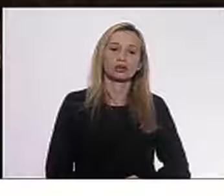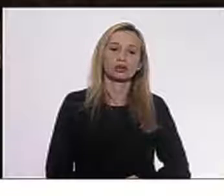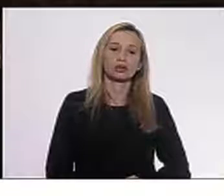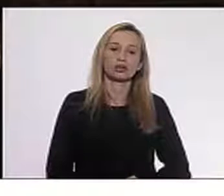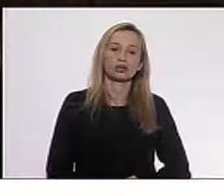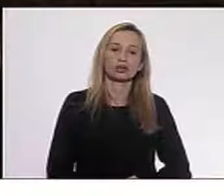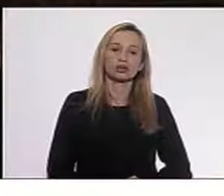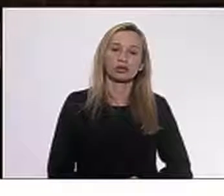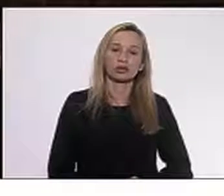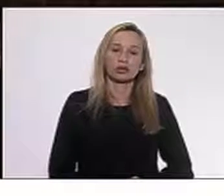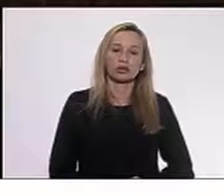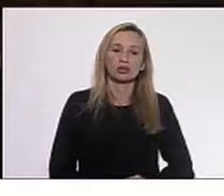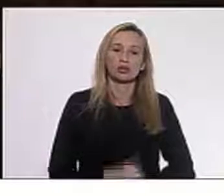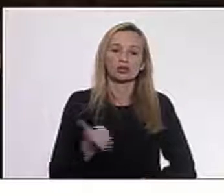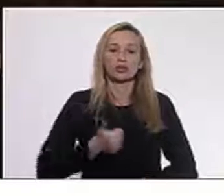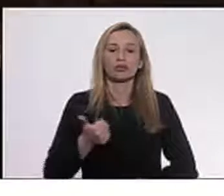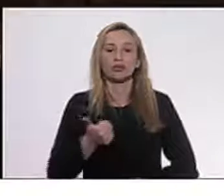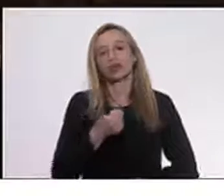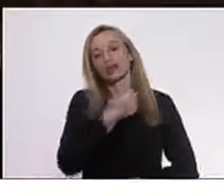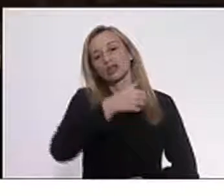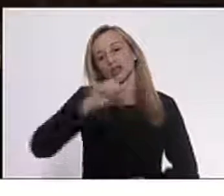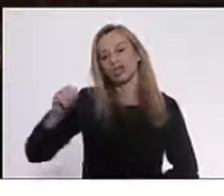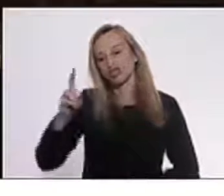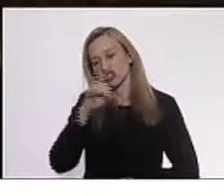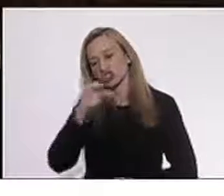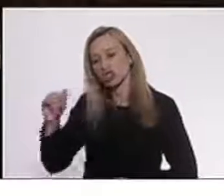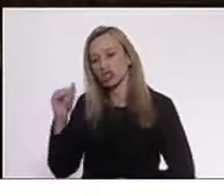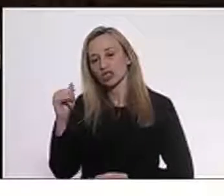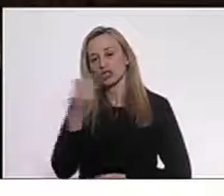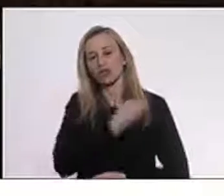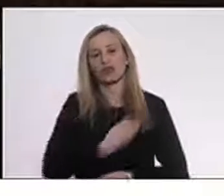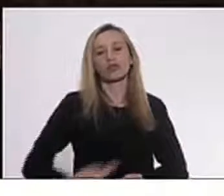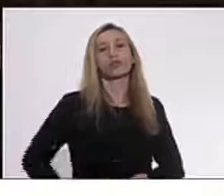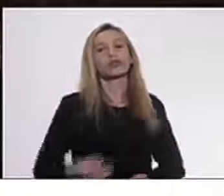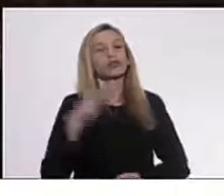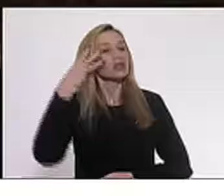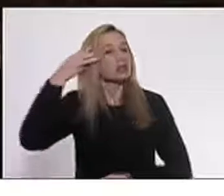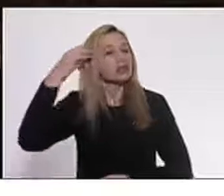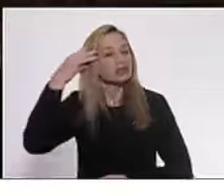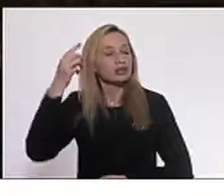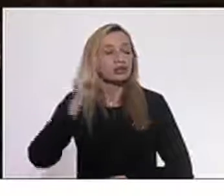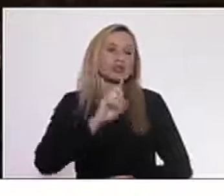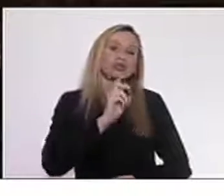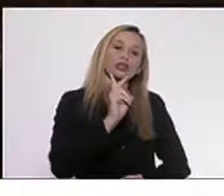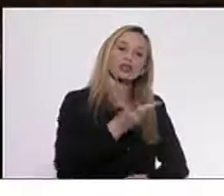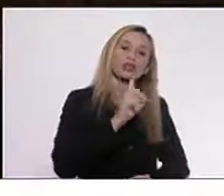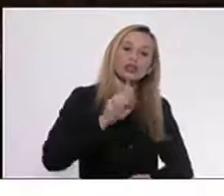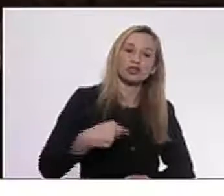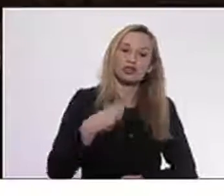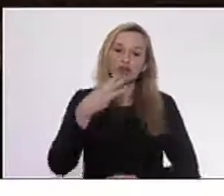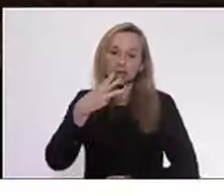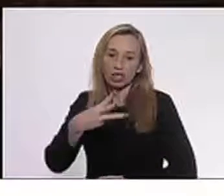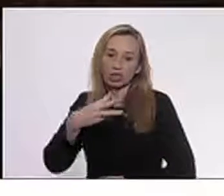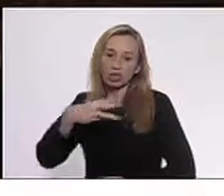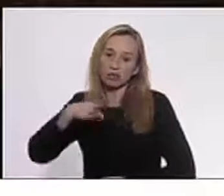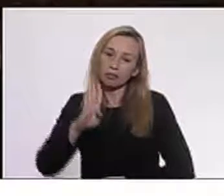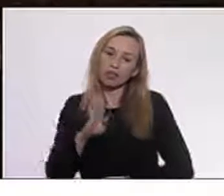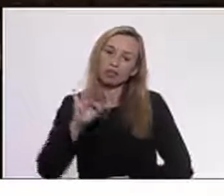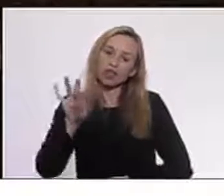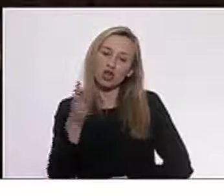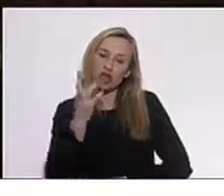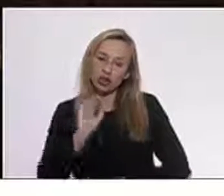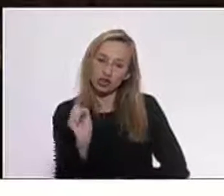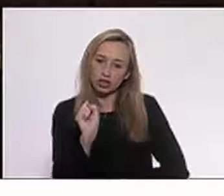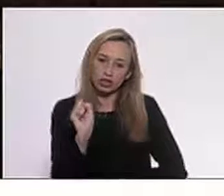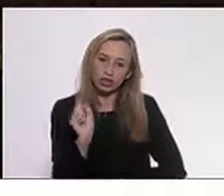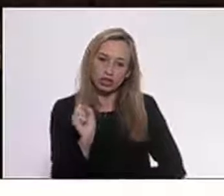Nos primeiros 100 dias de governo Witzel, foram gastos 2,3 bilhões